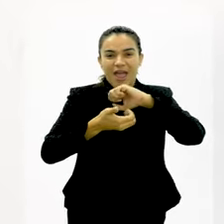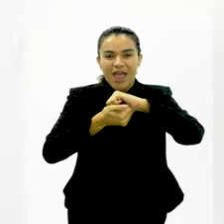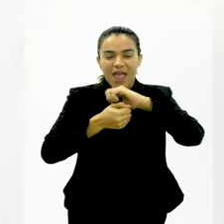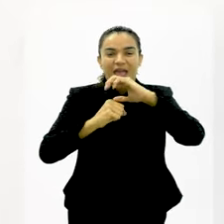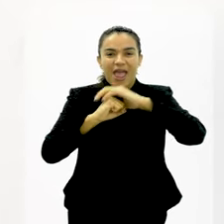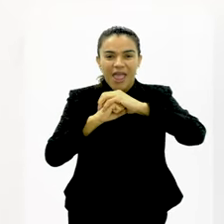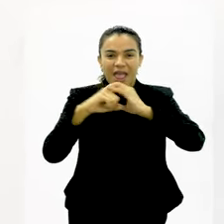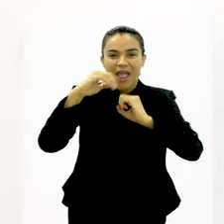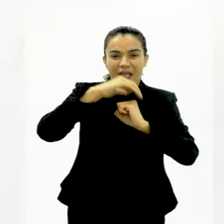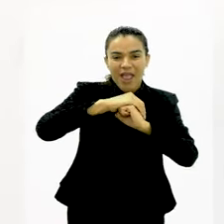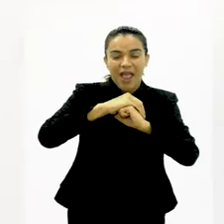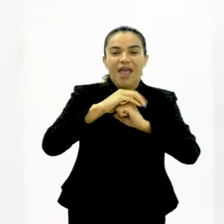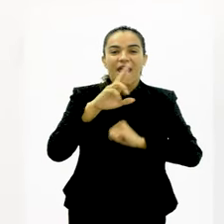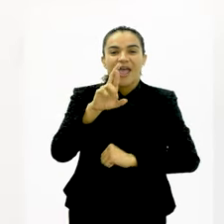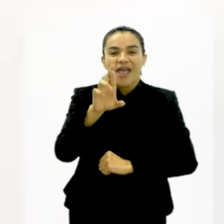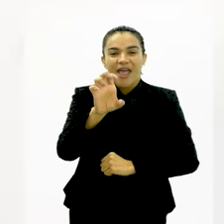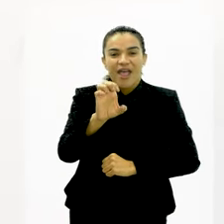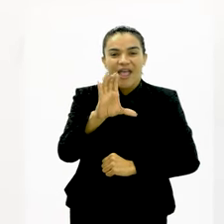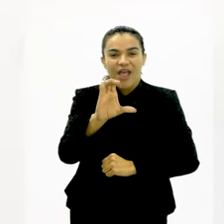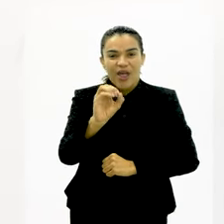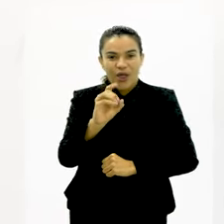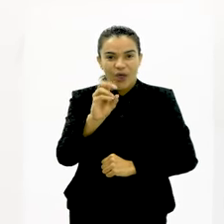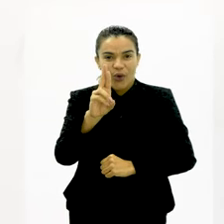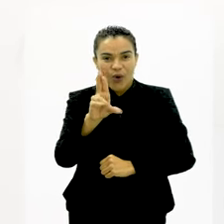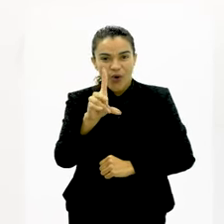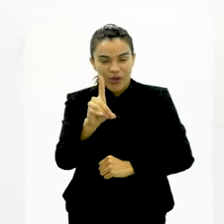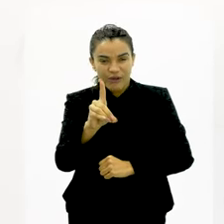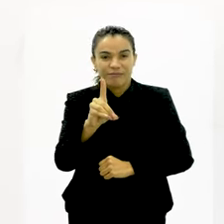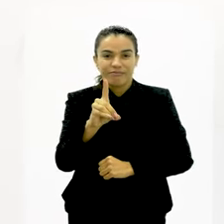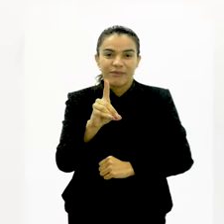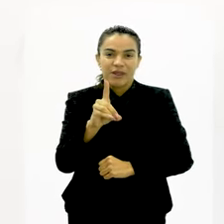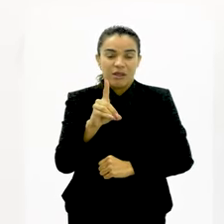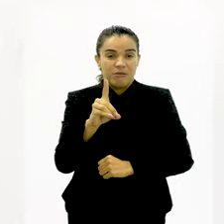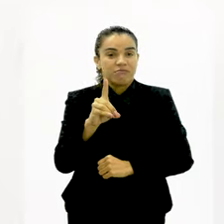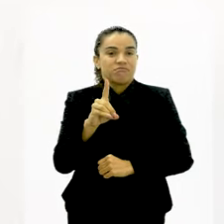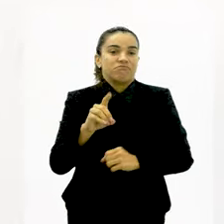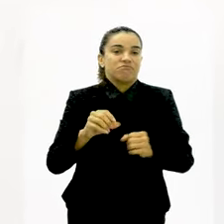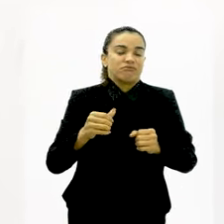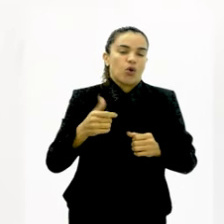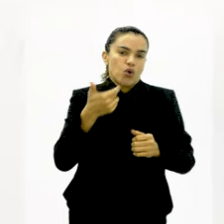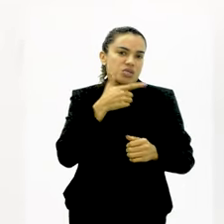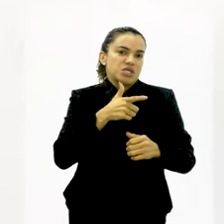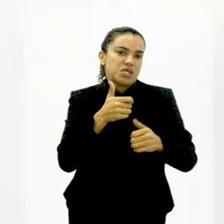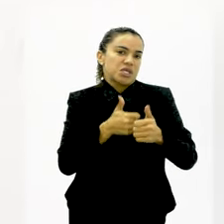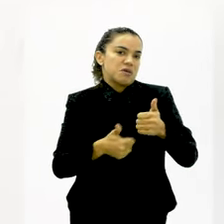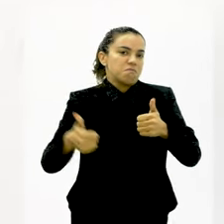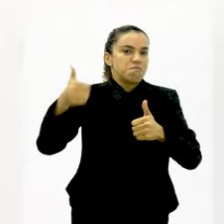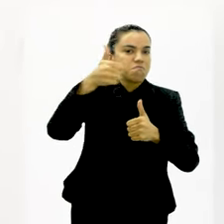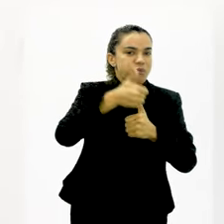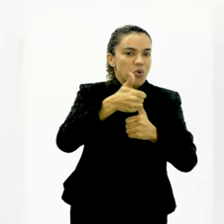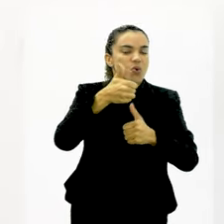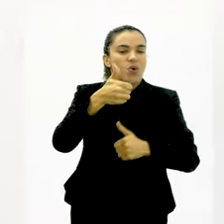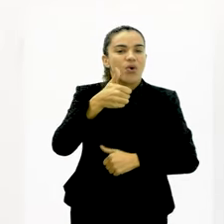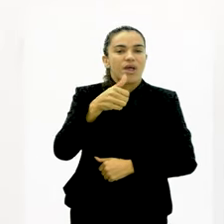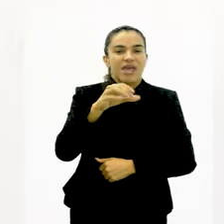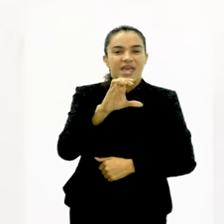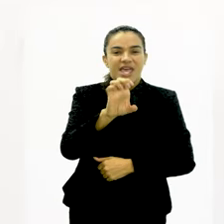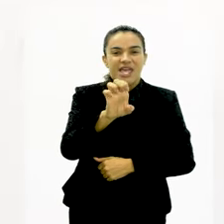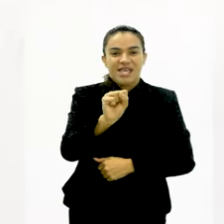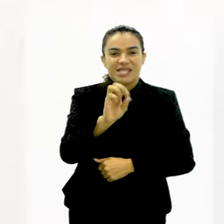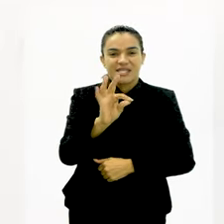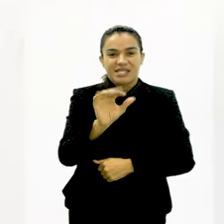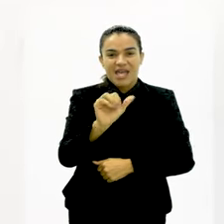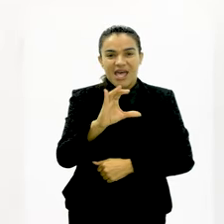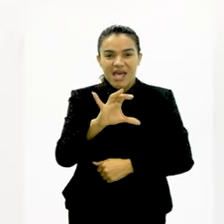Em 2019, a gente conseguiu, né, um campeonato com a Estácio, subir com a Estácio. E eu estava no